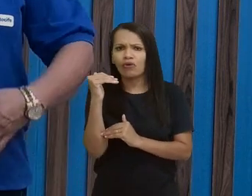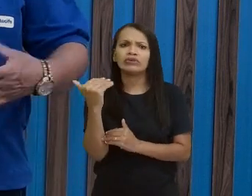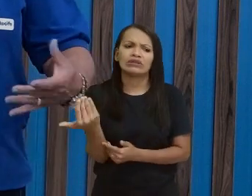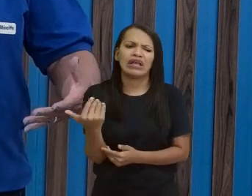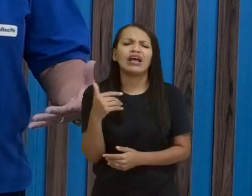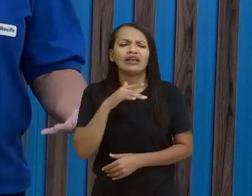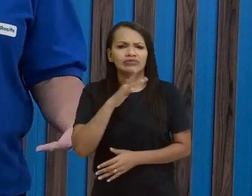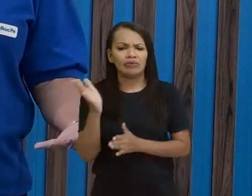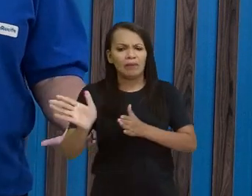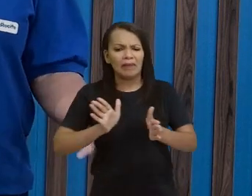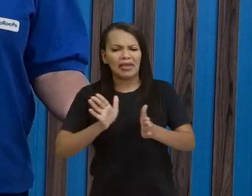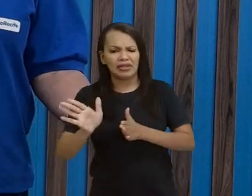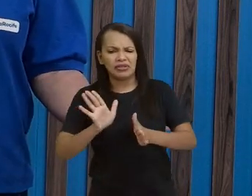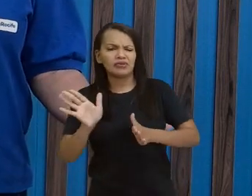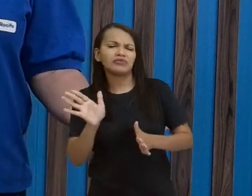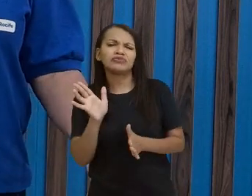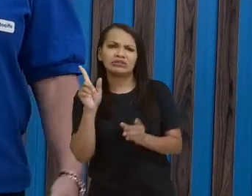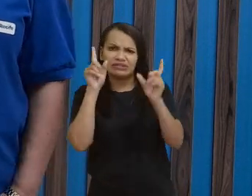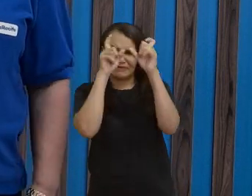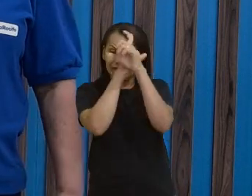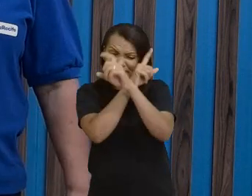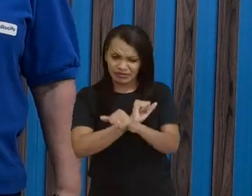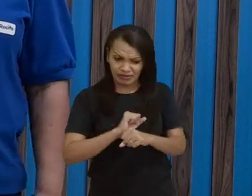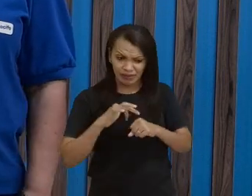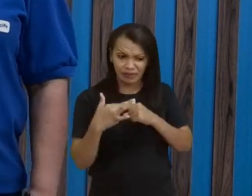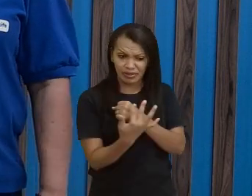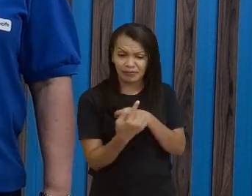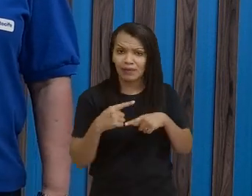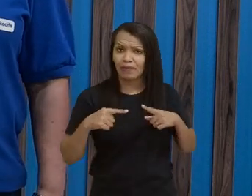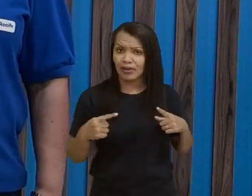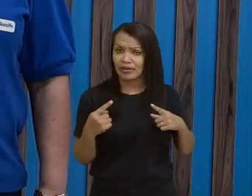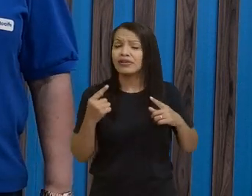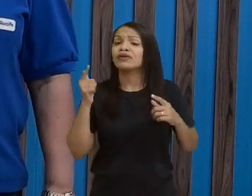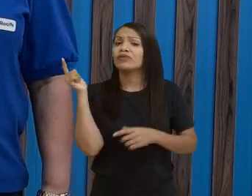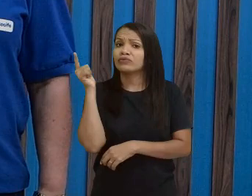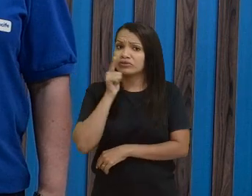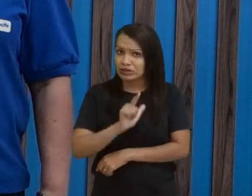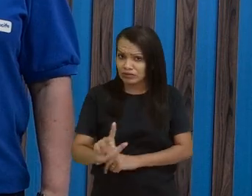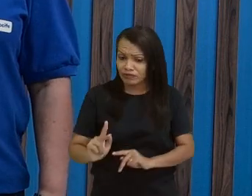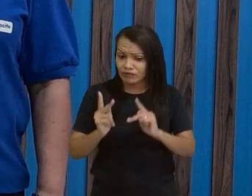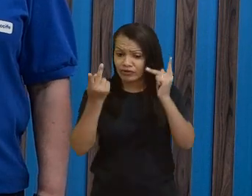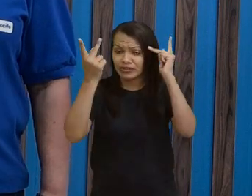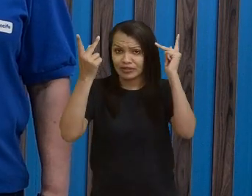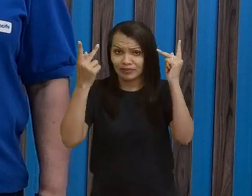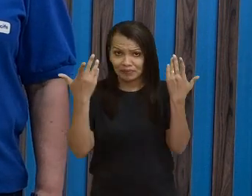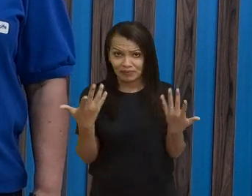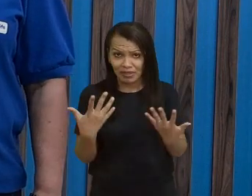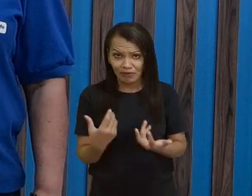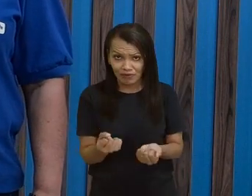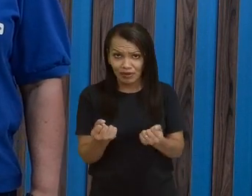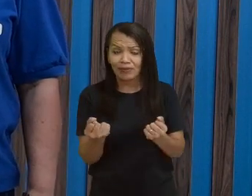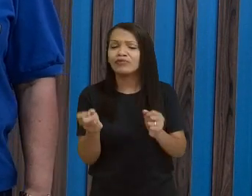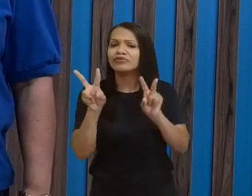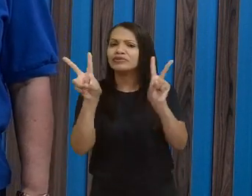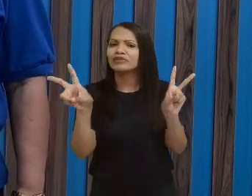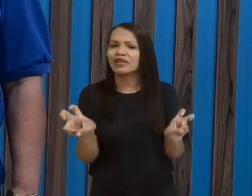fase difícil, mas conseguimos, tá? Vamos lá. Frações, vamos ver?